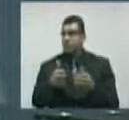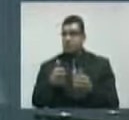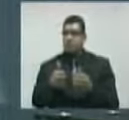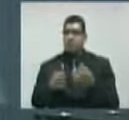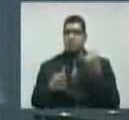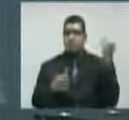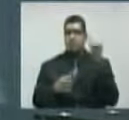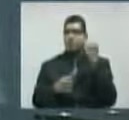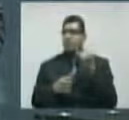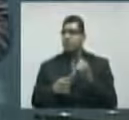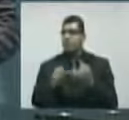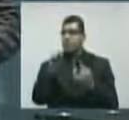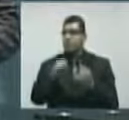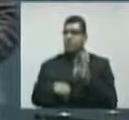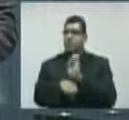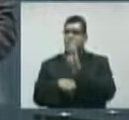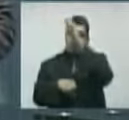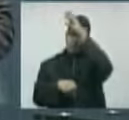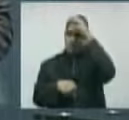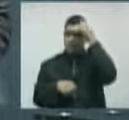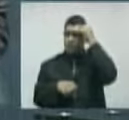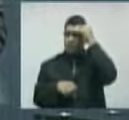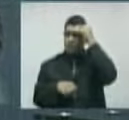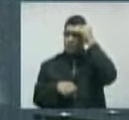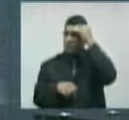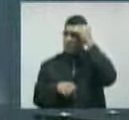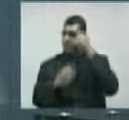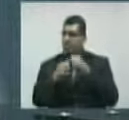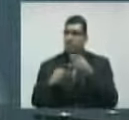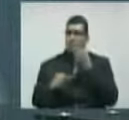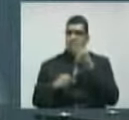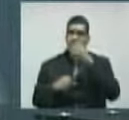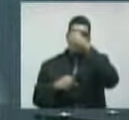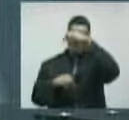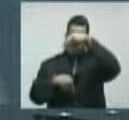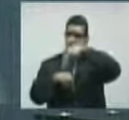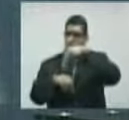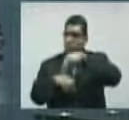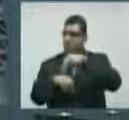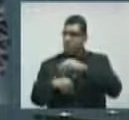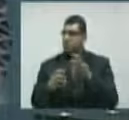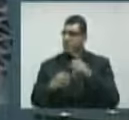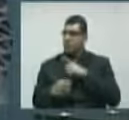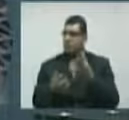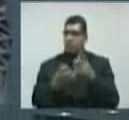importância secundária para o estado do Amazonas. Nós estamos falando do município que